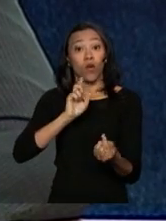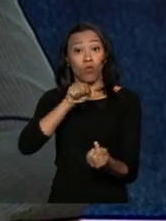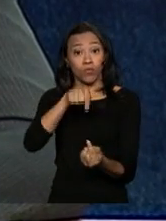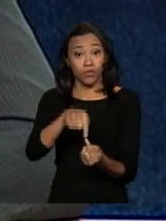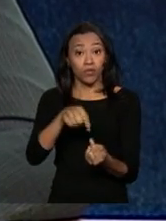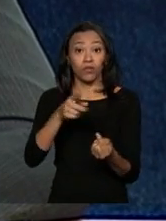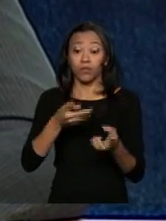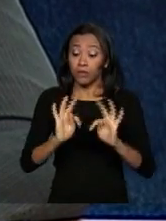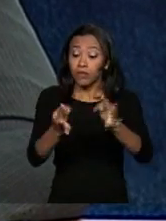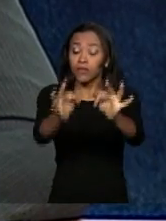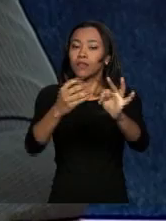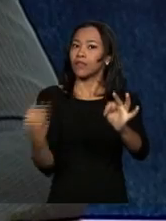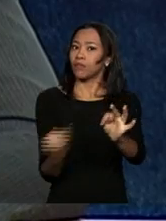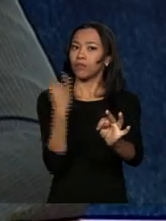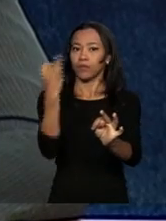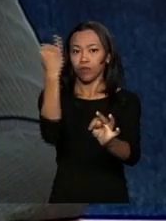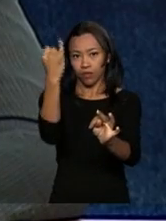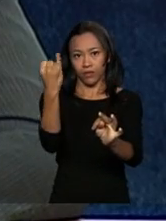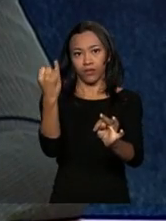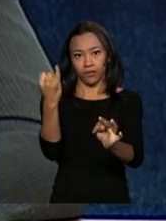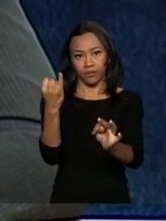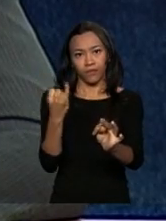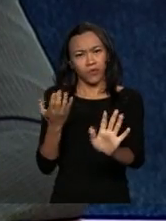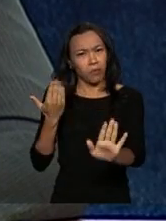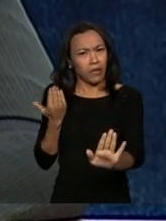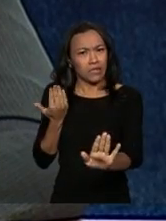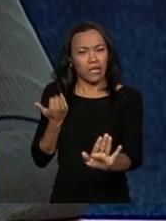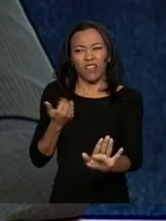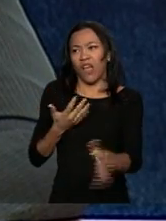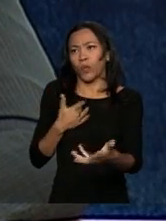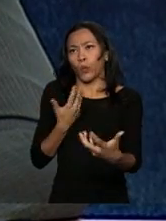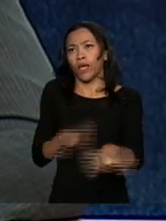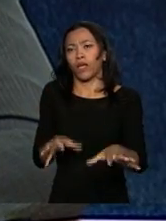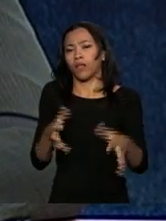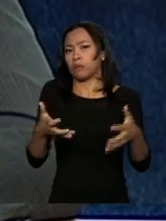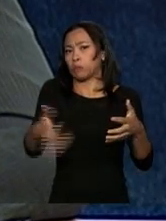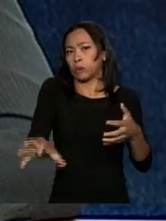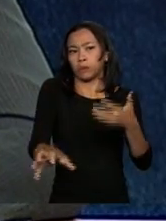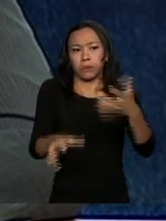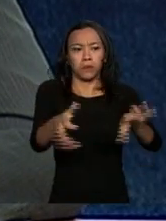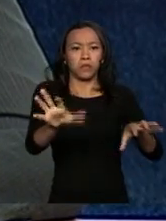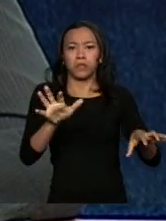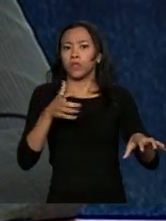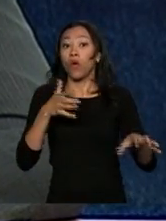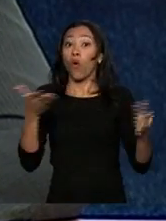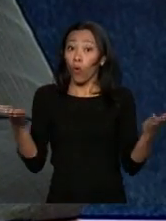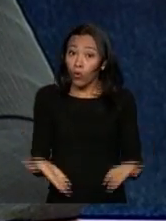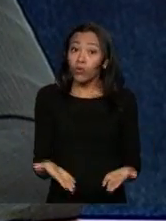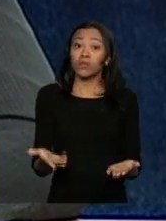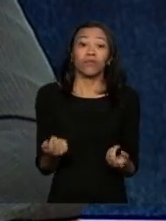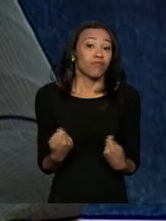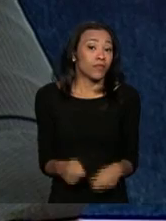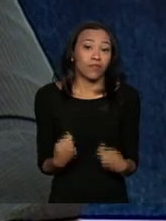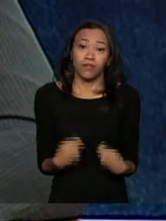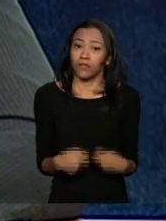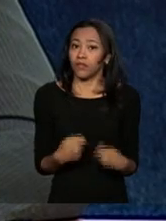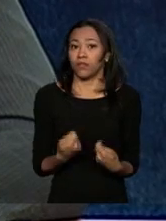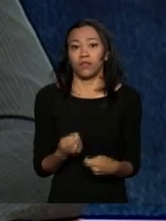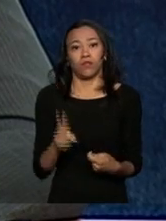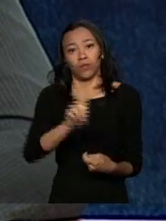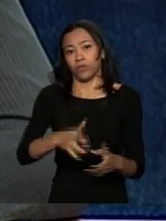imperativo né já já deixou de ser uma uma vontade deixou de ser uma um desejo para hoje em dia uma necessidade o